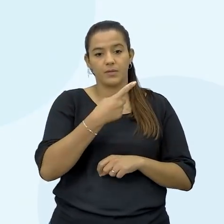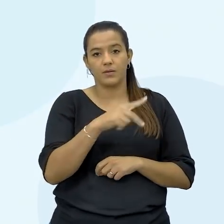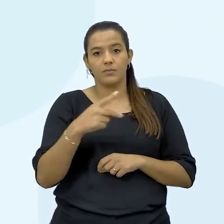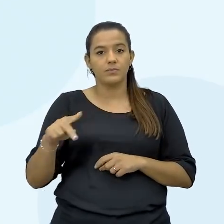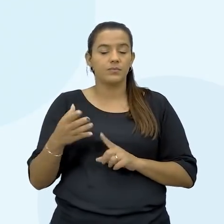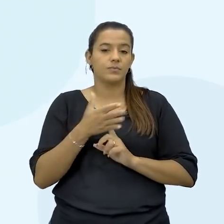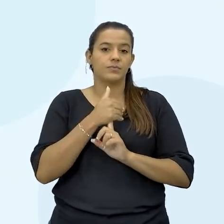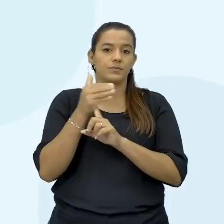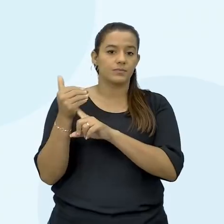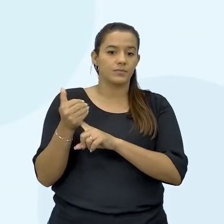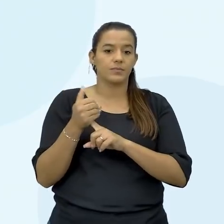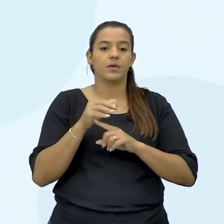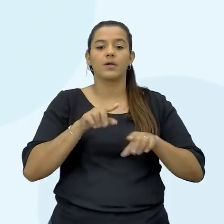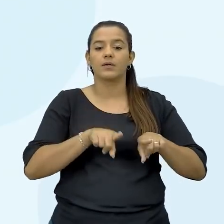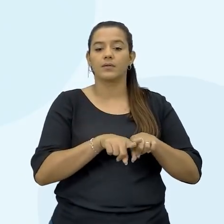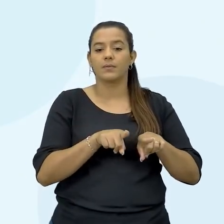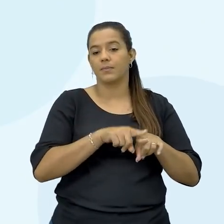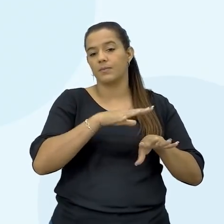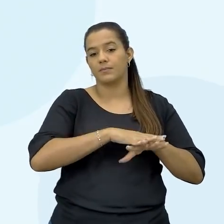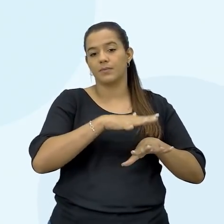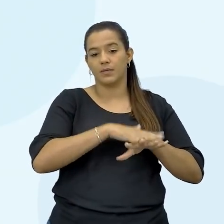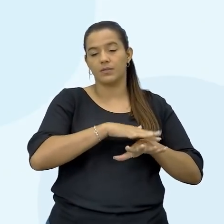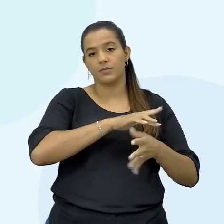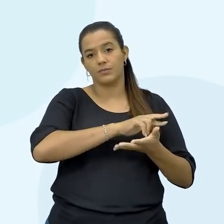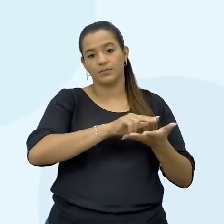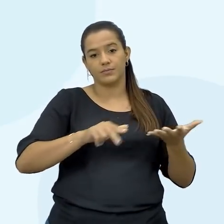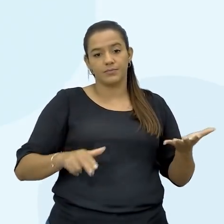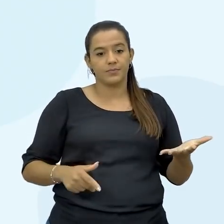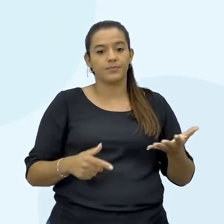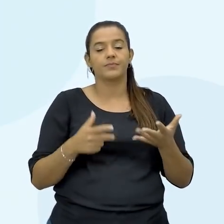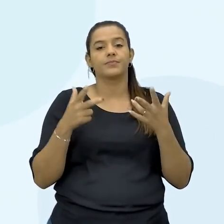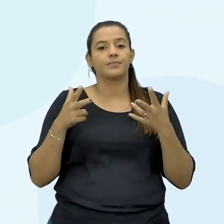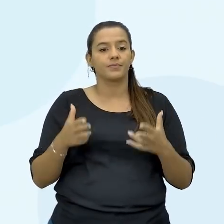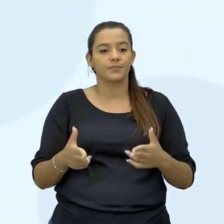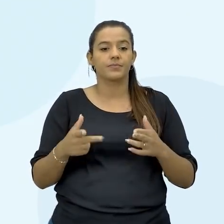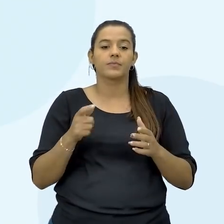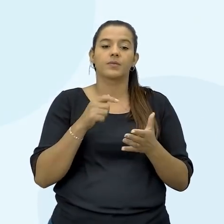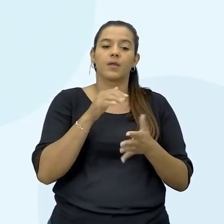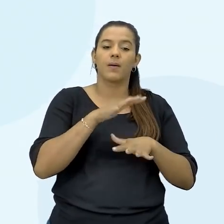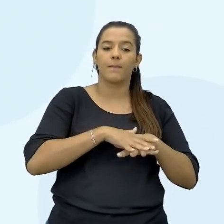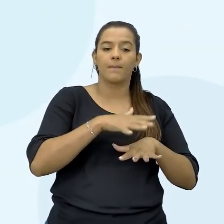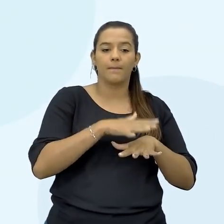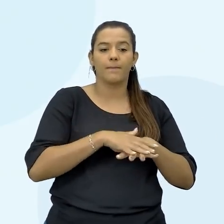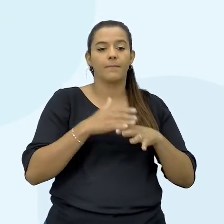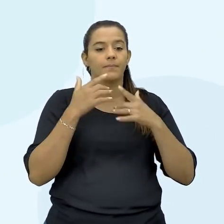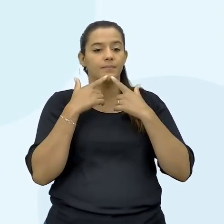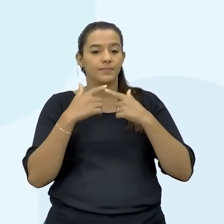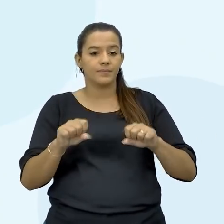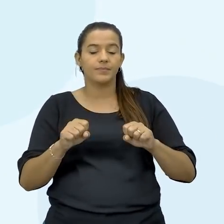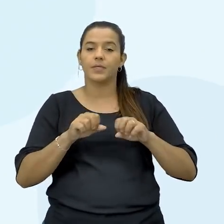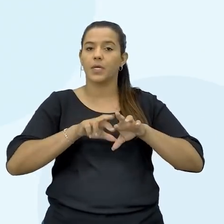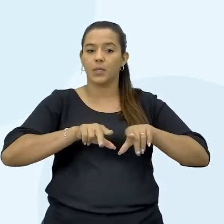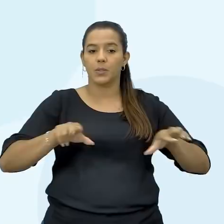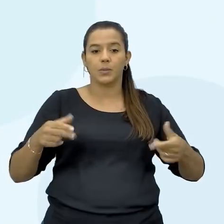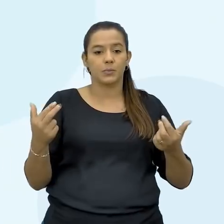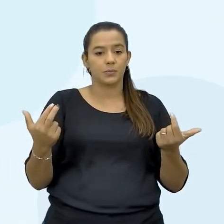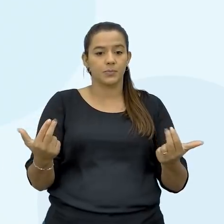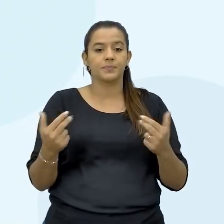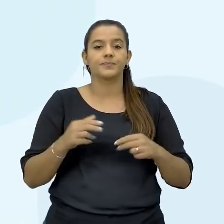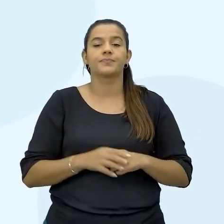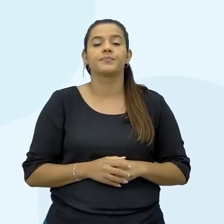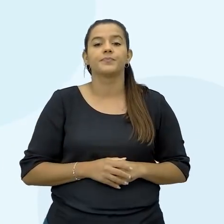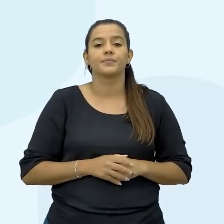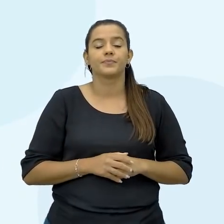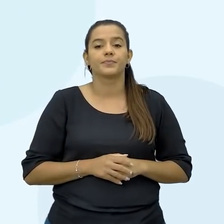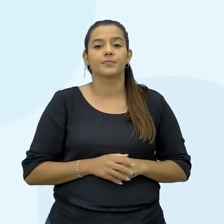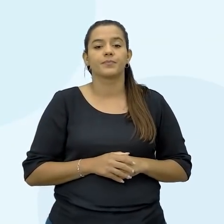tecnologias e matemáticas e suas tecnologias é igual a matemática e suas tecnologias e linguagem e suas tecnologias, né? E além